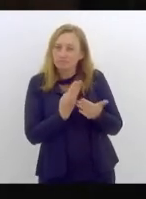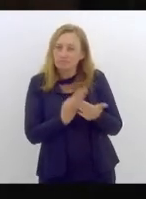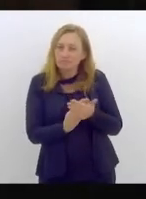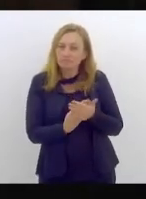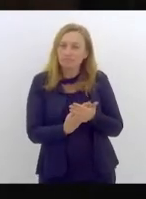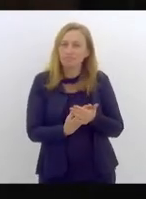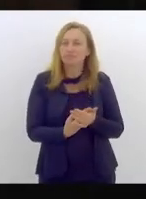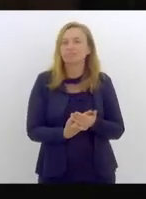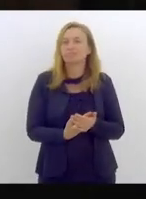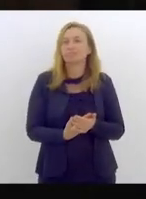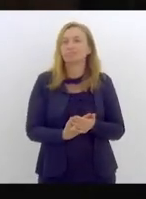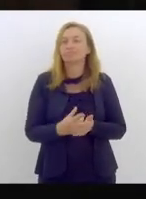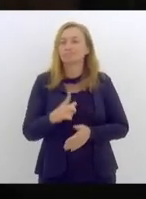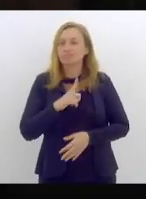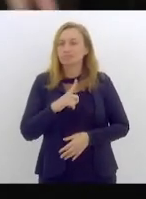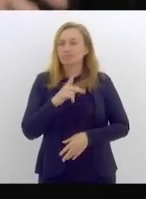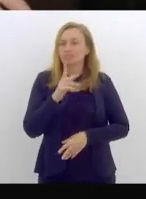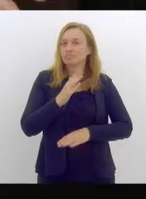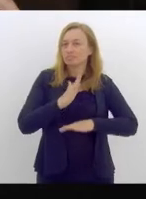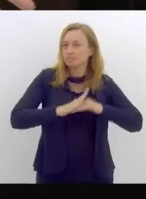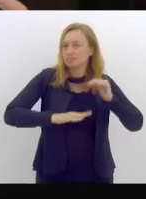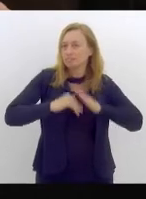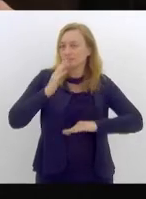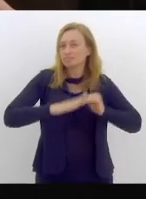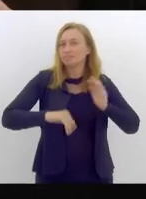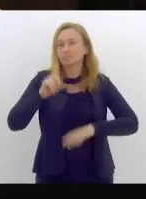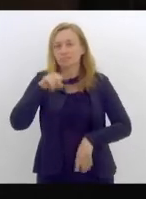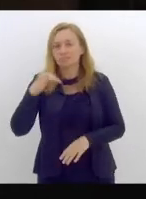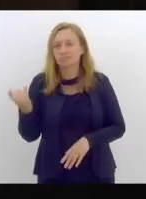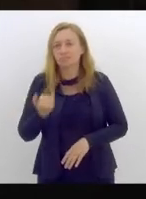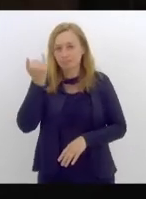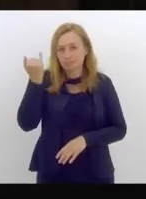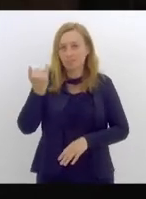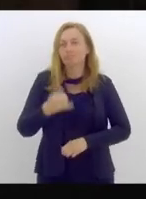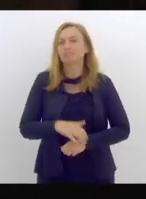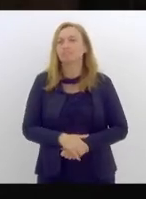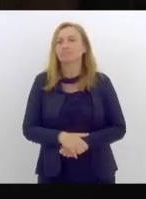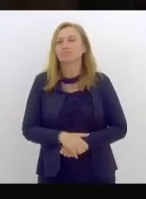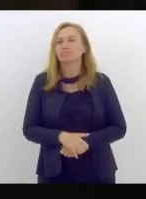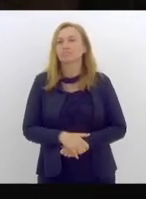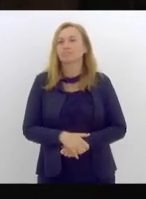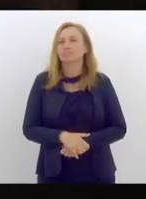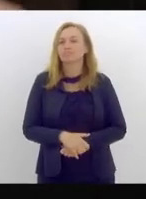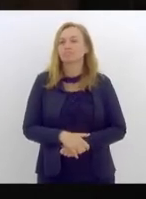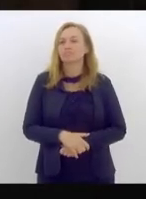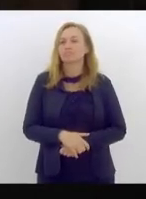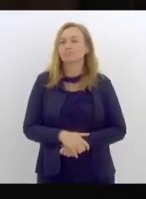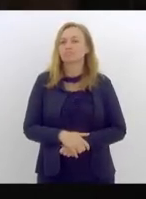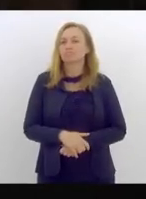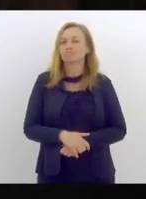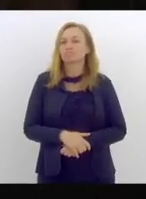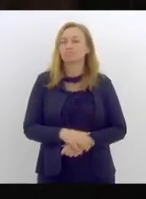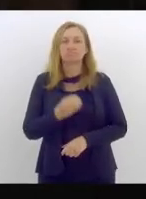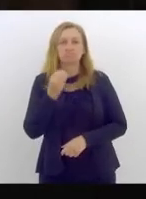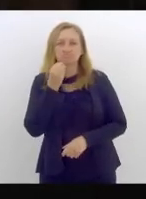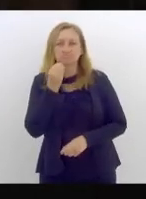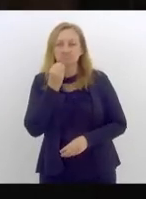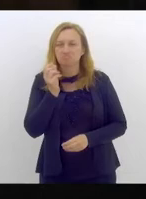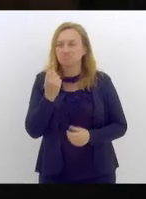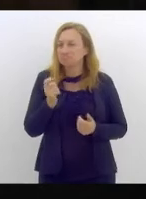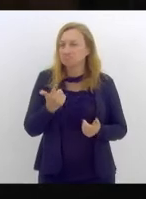queira adquirir uma profissão isso é uma coisa importantíssima e não se dá esta oportunidade